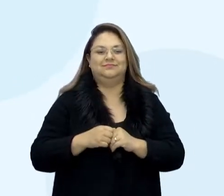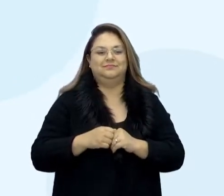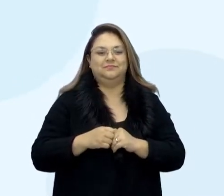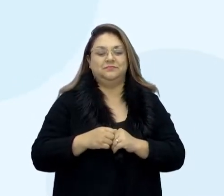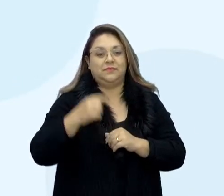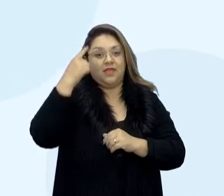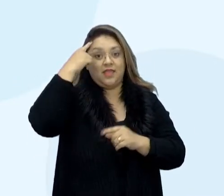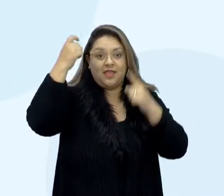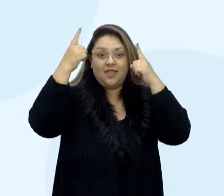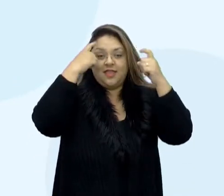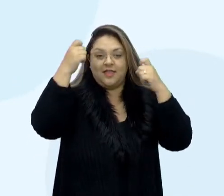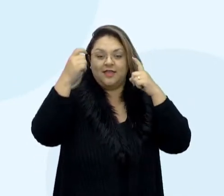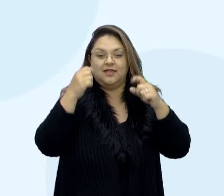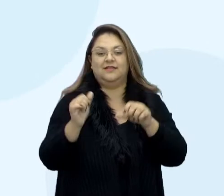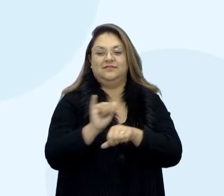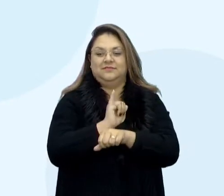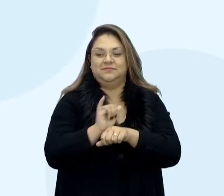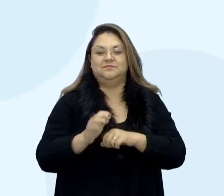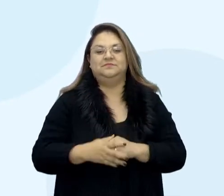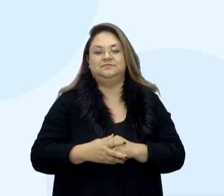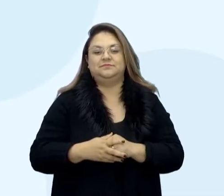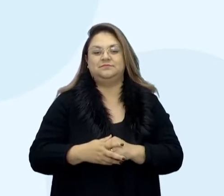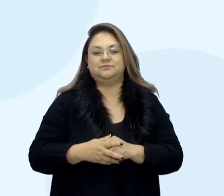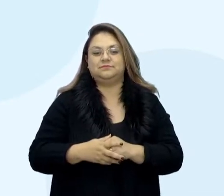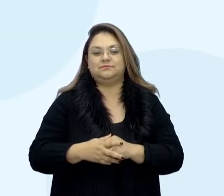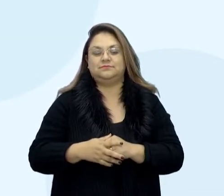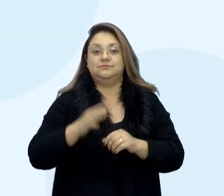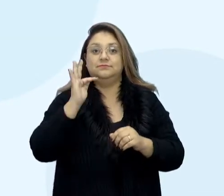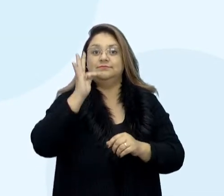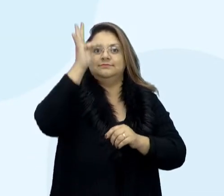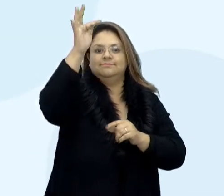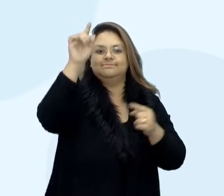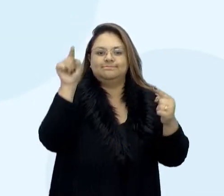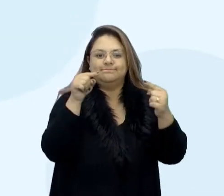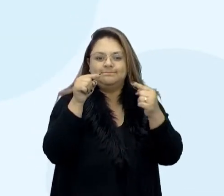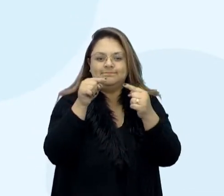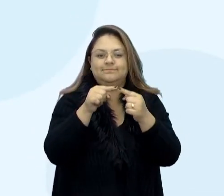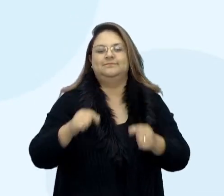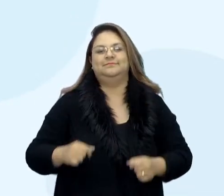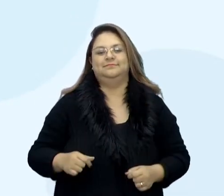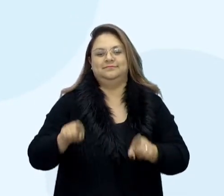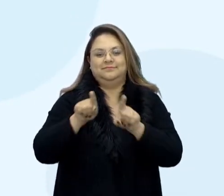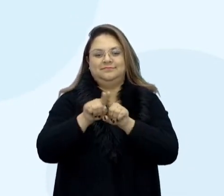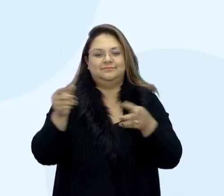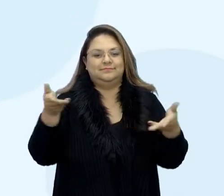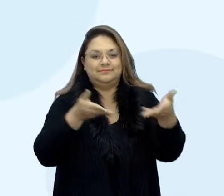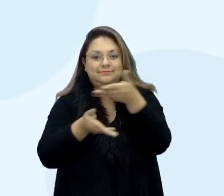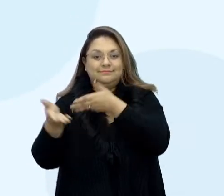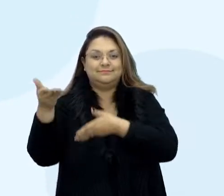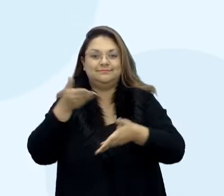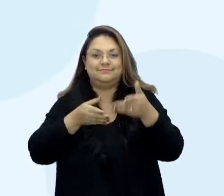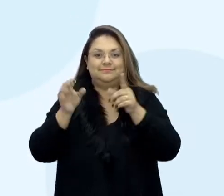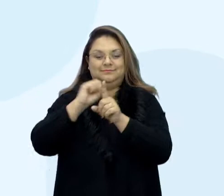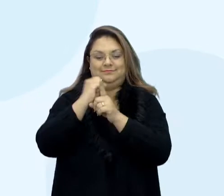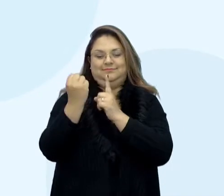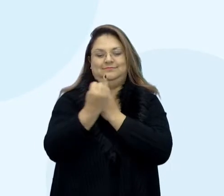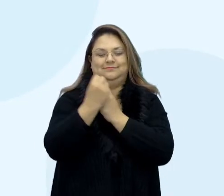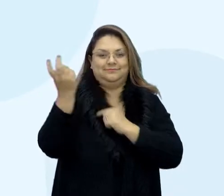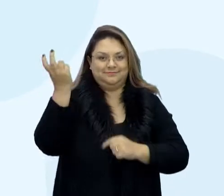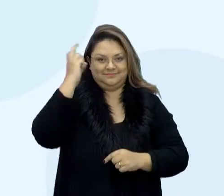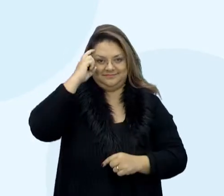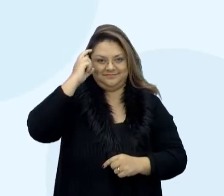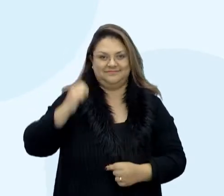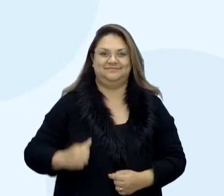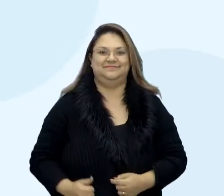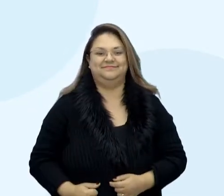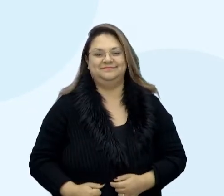processos criativos, empreendedorismo e mediação e intervenção sociocultural,